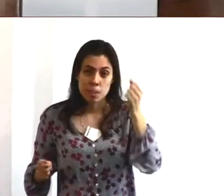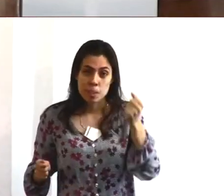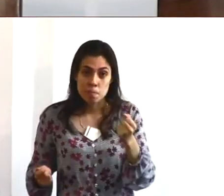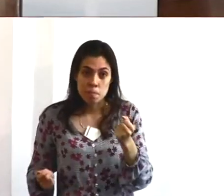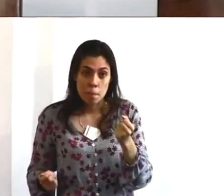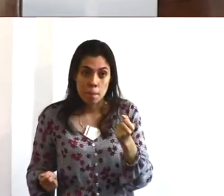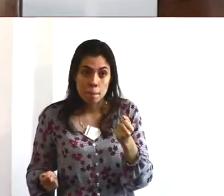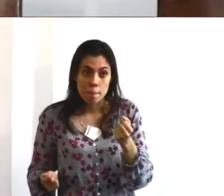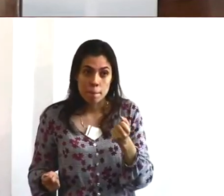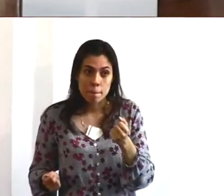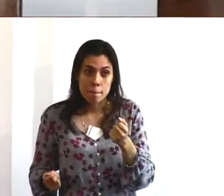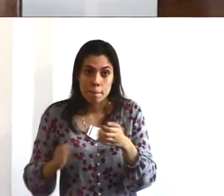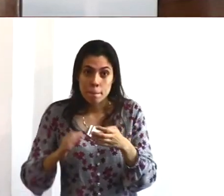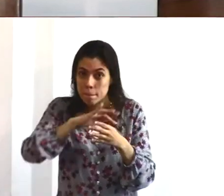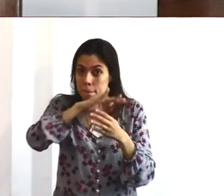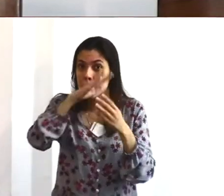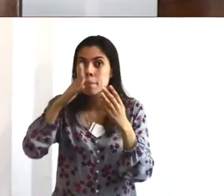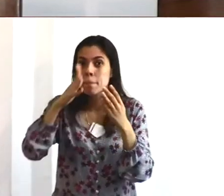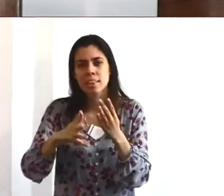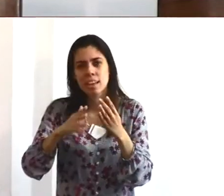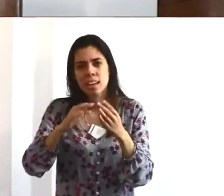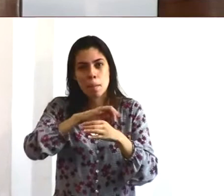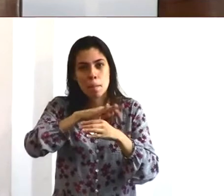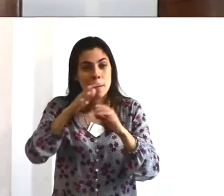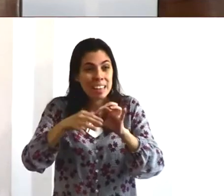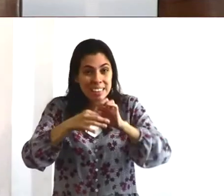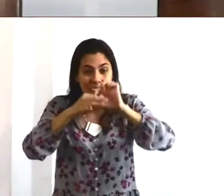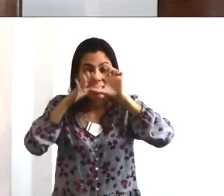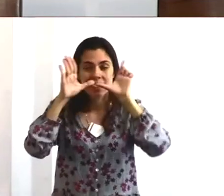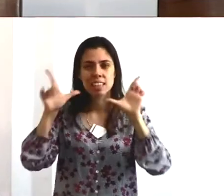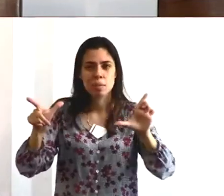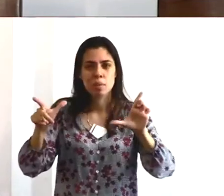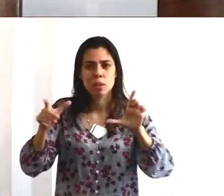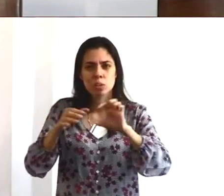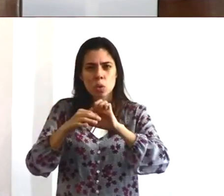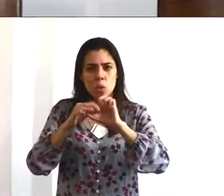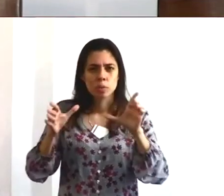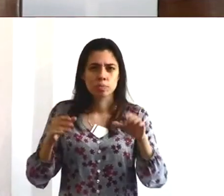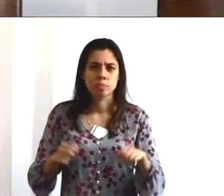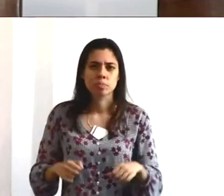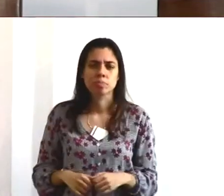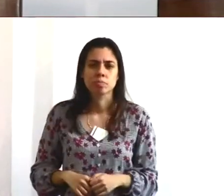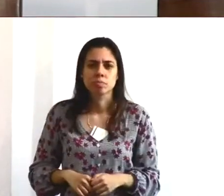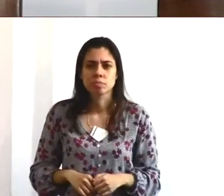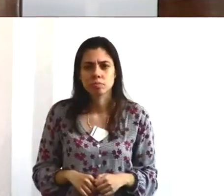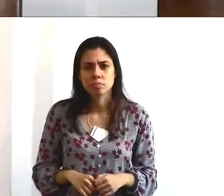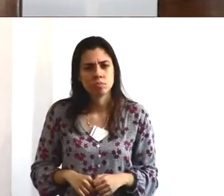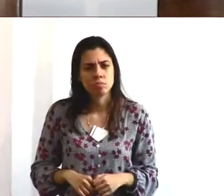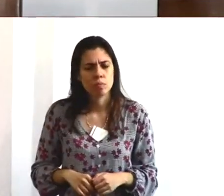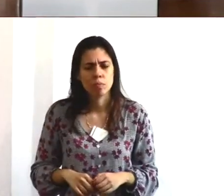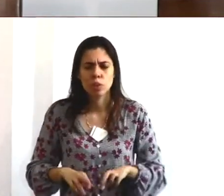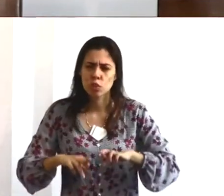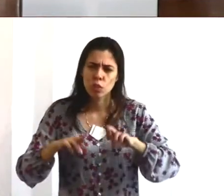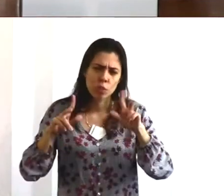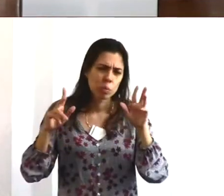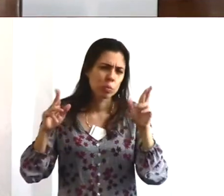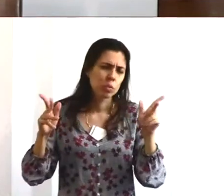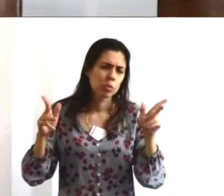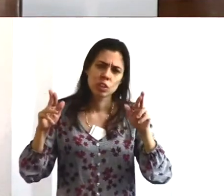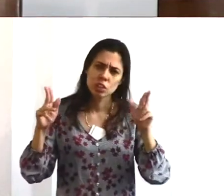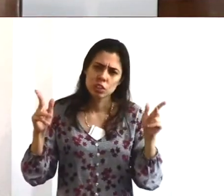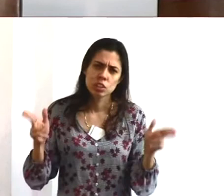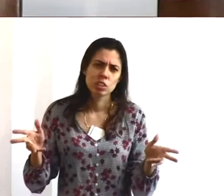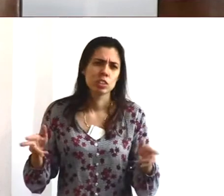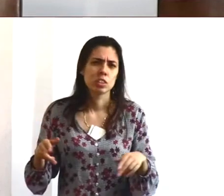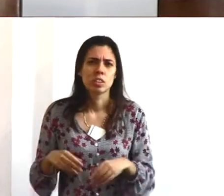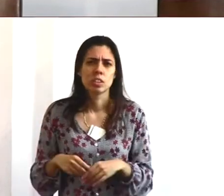milagrosa essas libertações. Assim no Egito, com Gideão, assim Ele fez